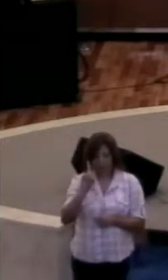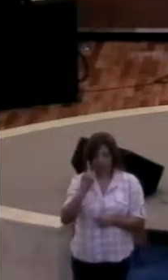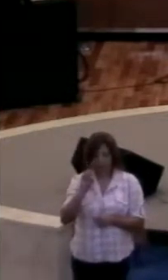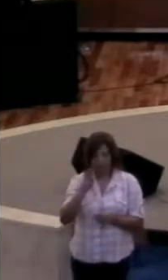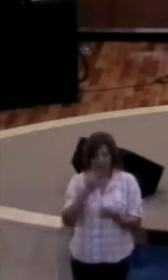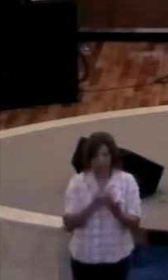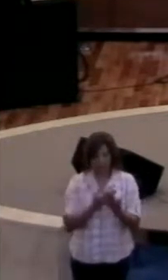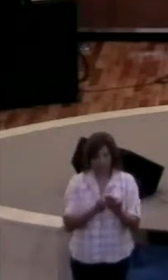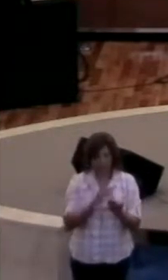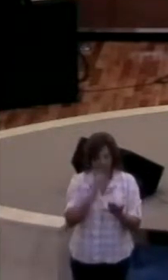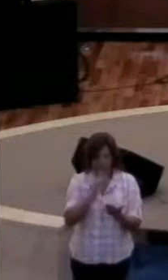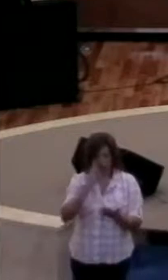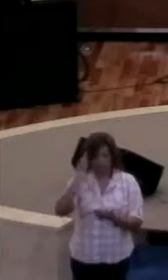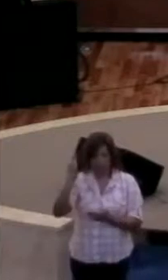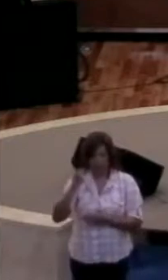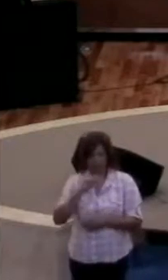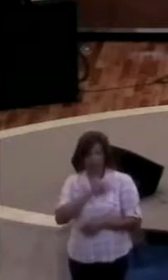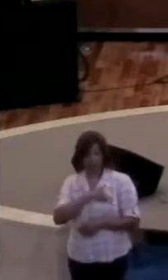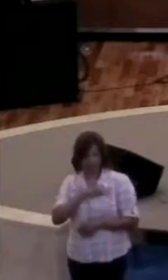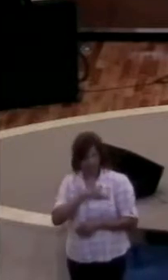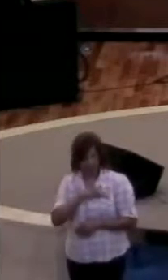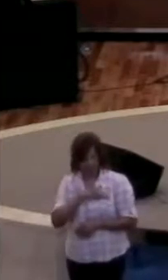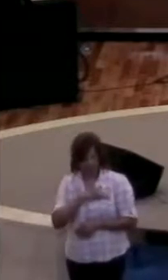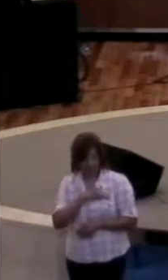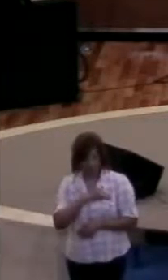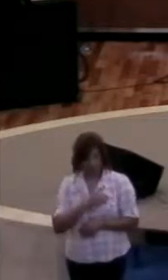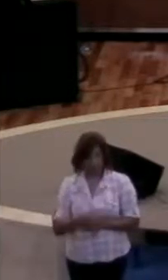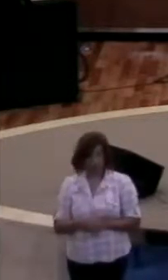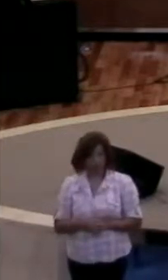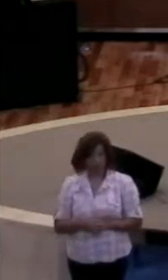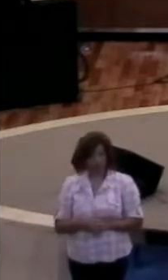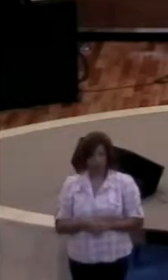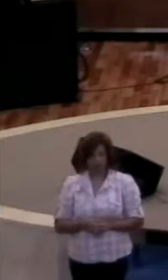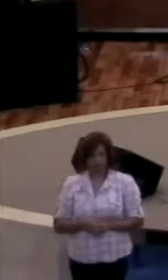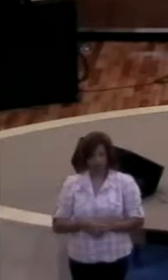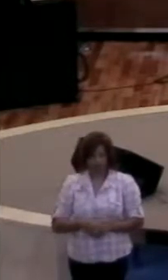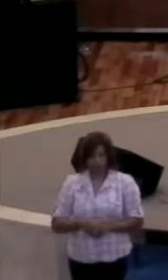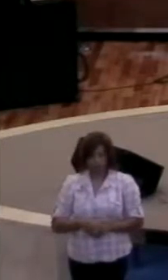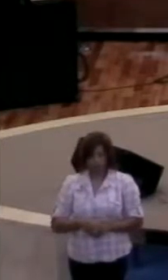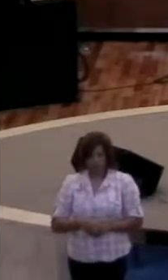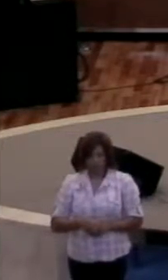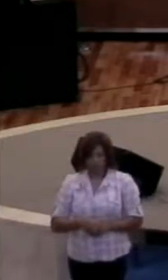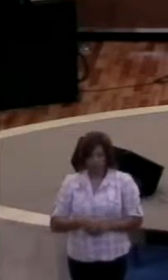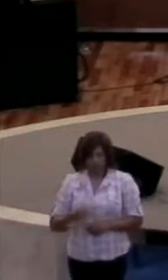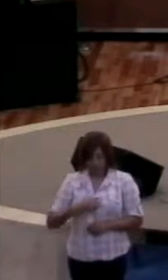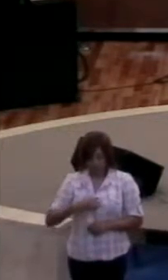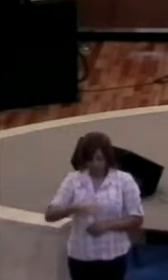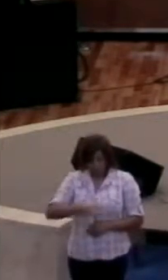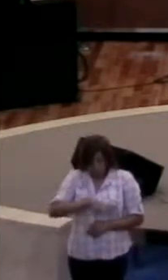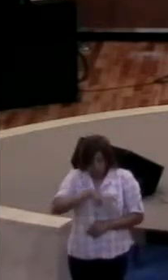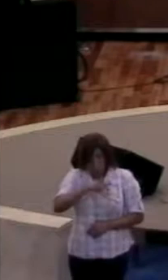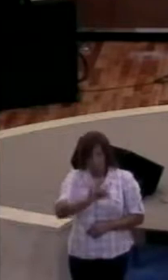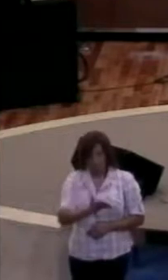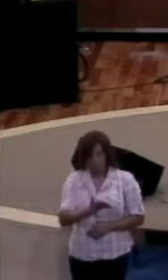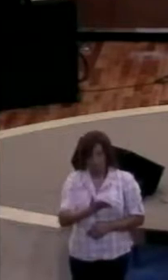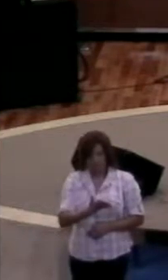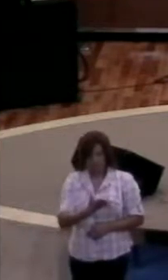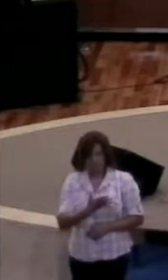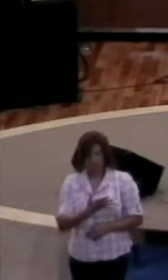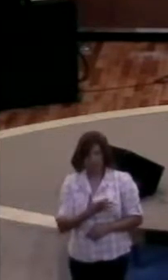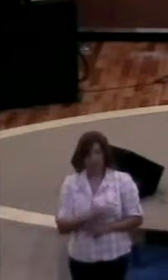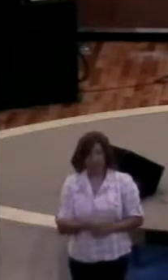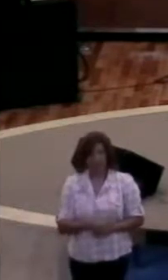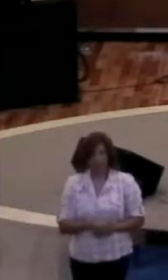sabe, mas o evangelista Mateus teve uma audácia em escrever o seu livro. O evangelista Mateus, ele foi